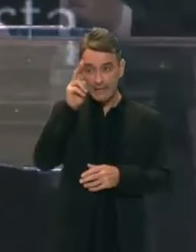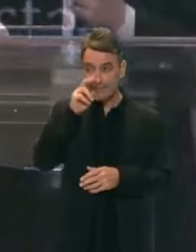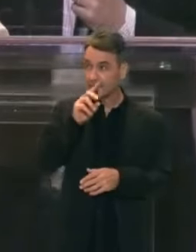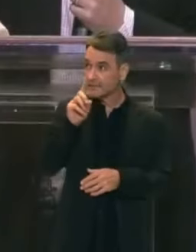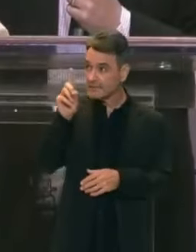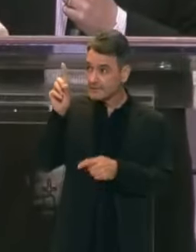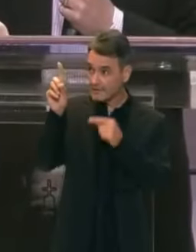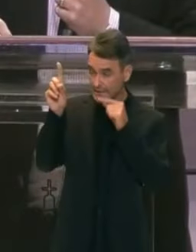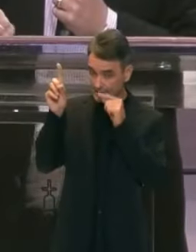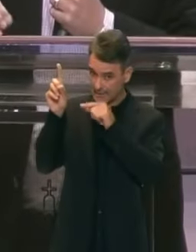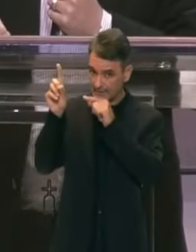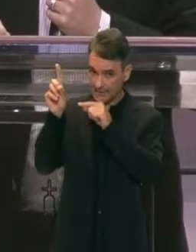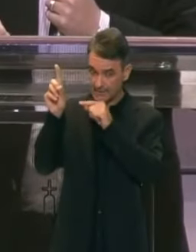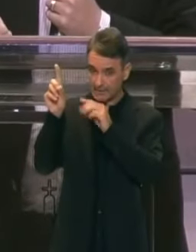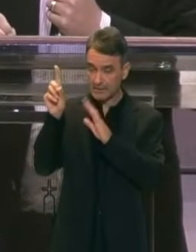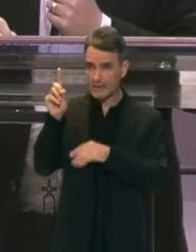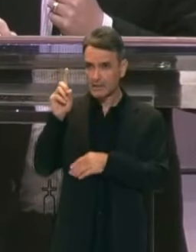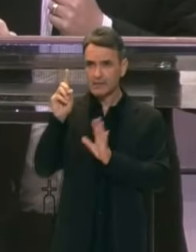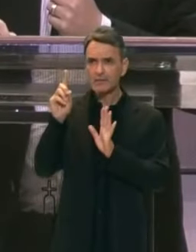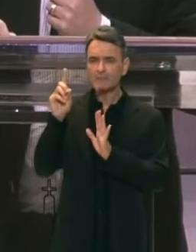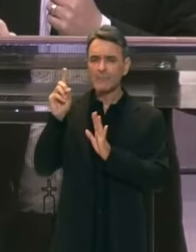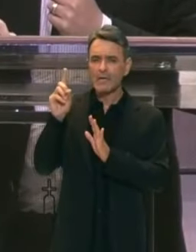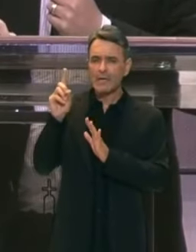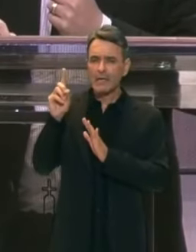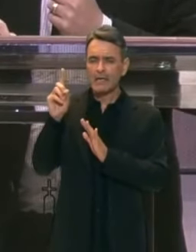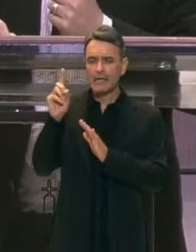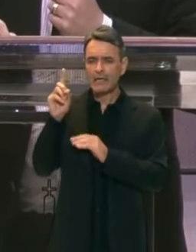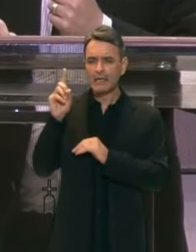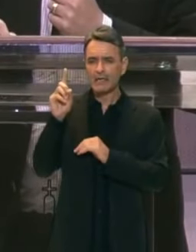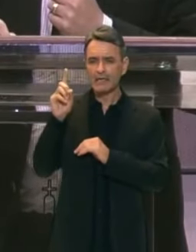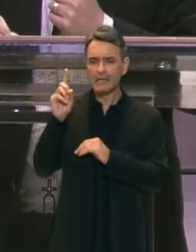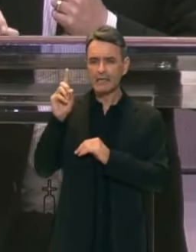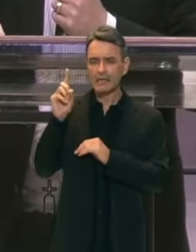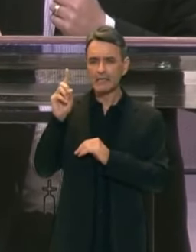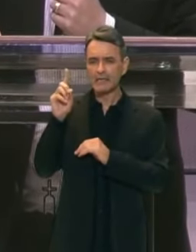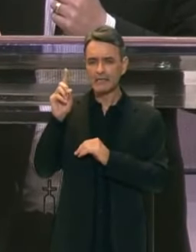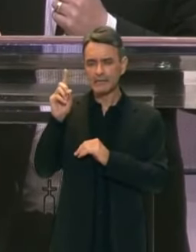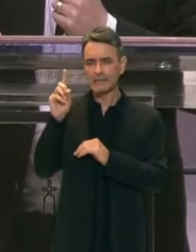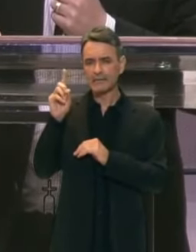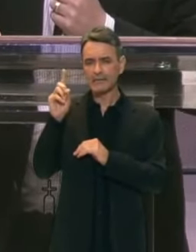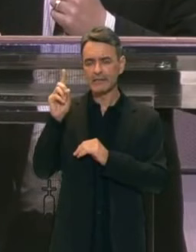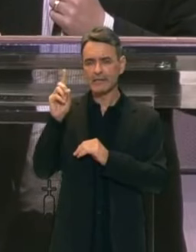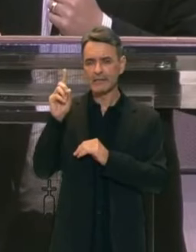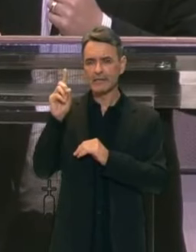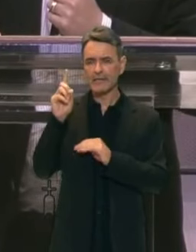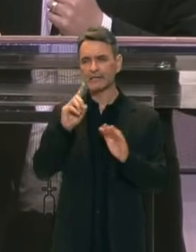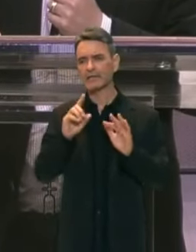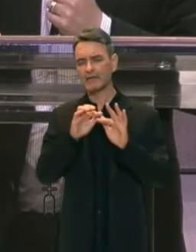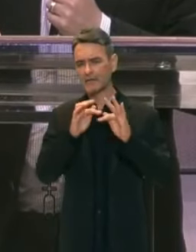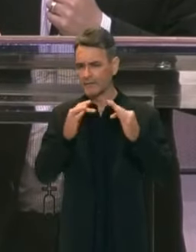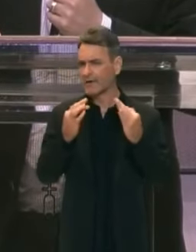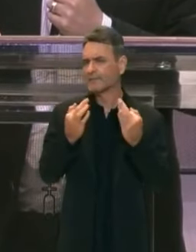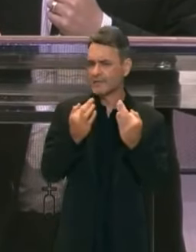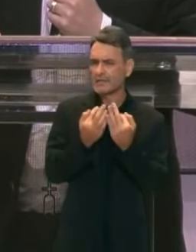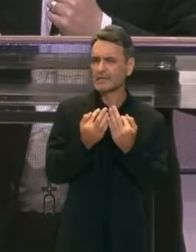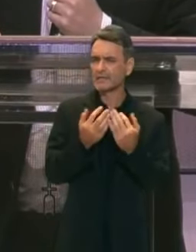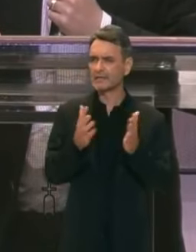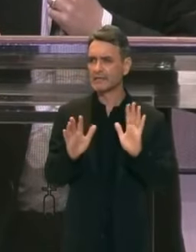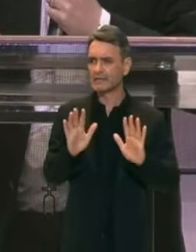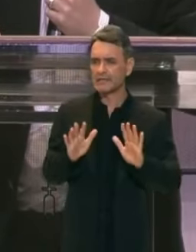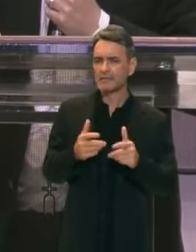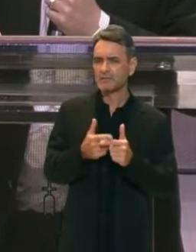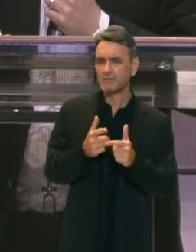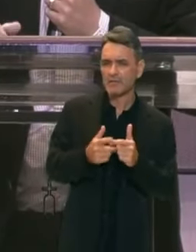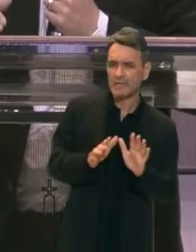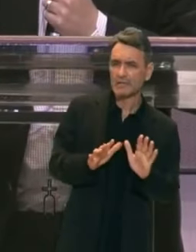dele antes do dia em que tremerem os guardas da casa, os seus braços, e se curvem os homens